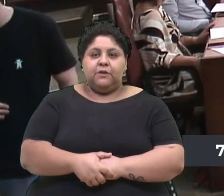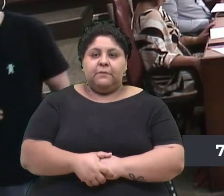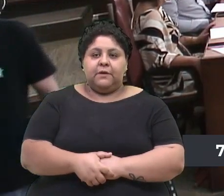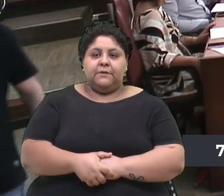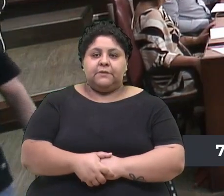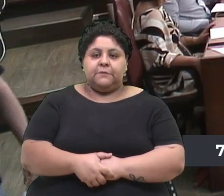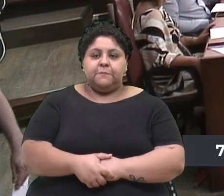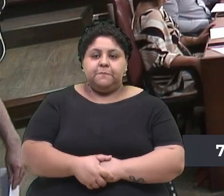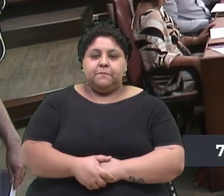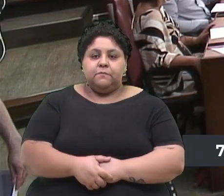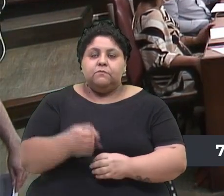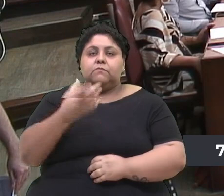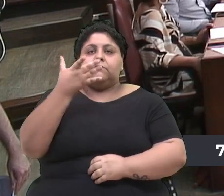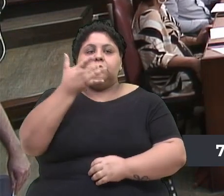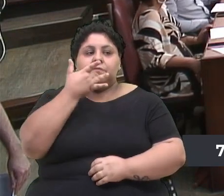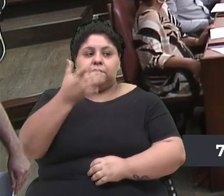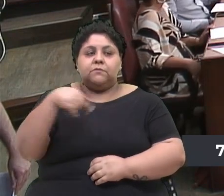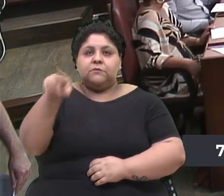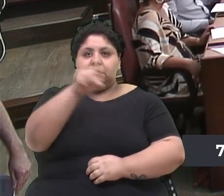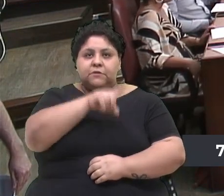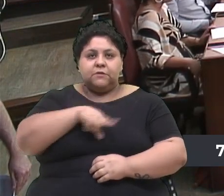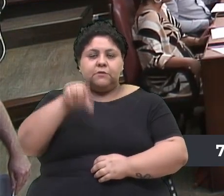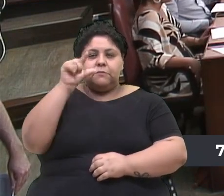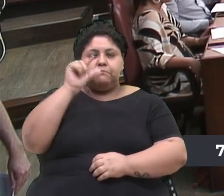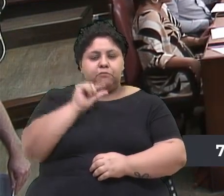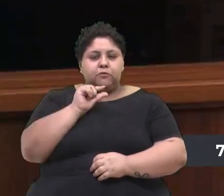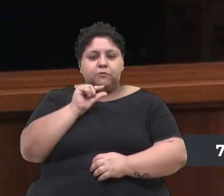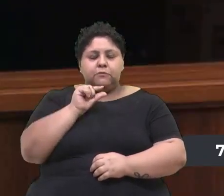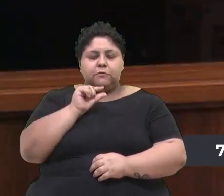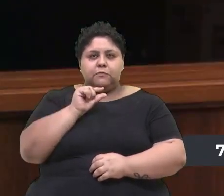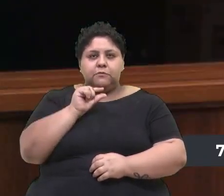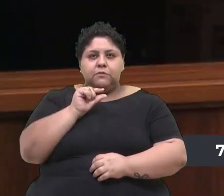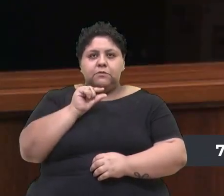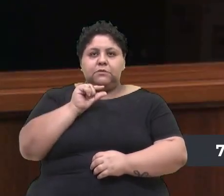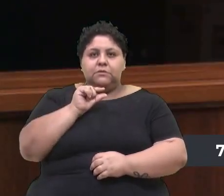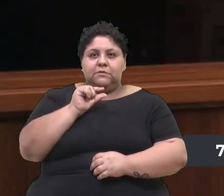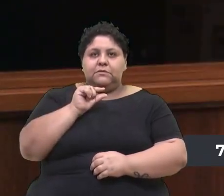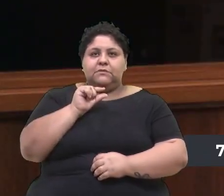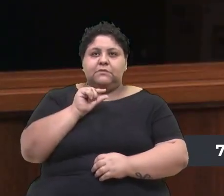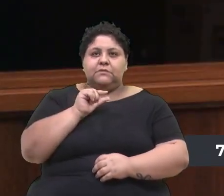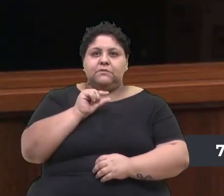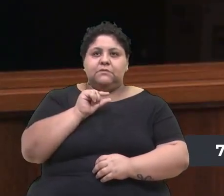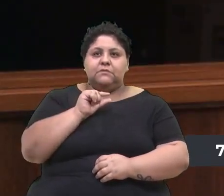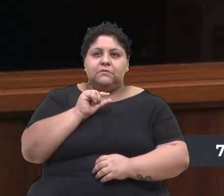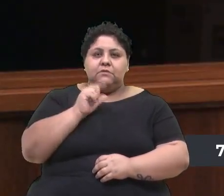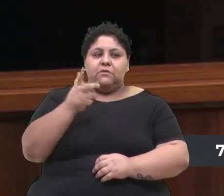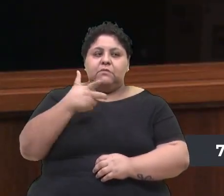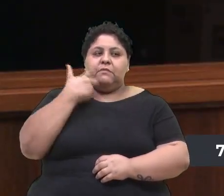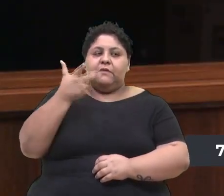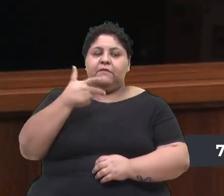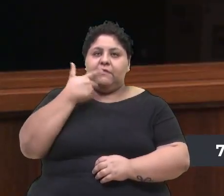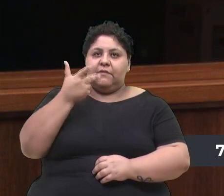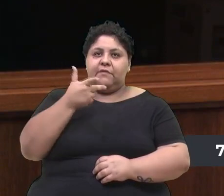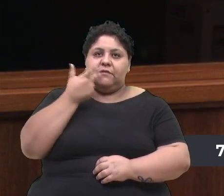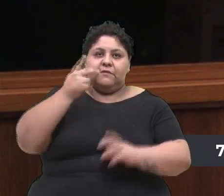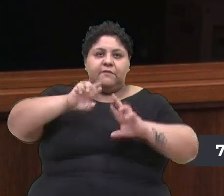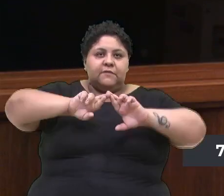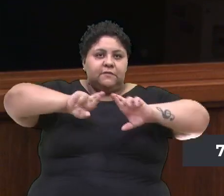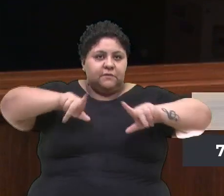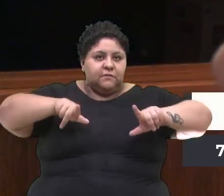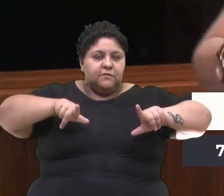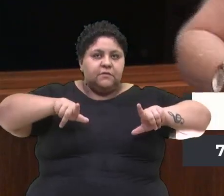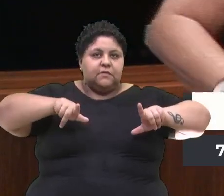vezes, a gente faz um pouco de, enfim, um discurso diferente daquilo